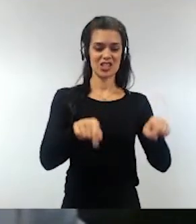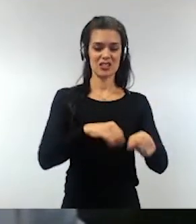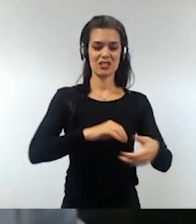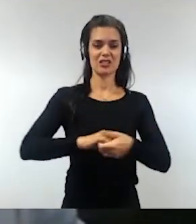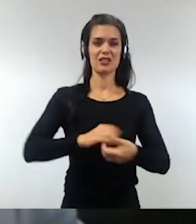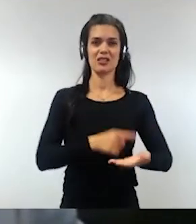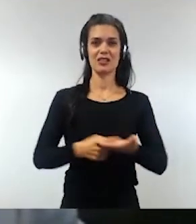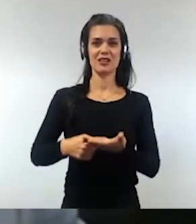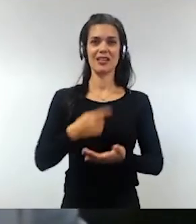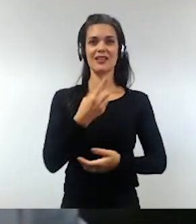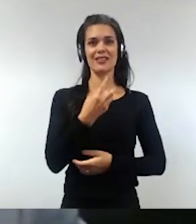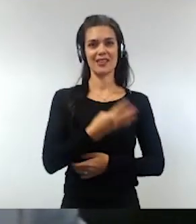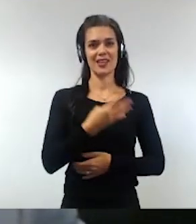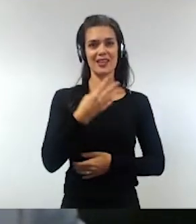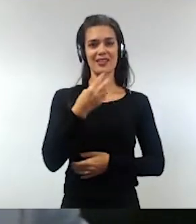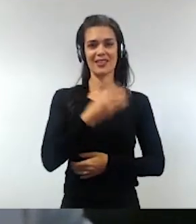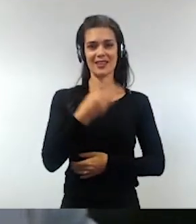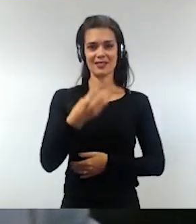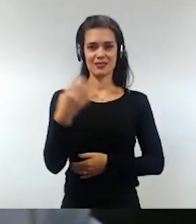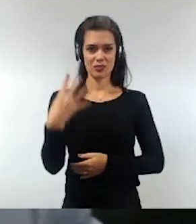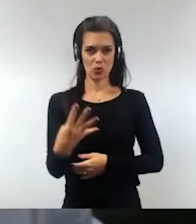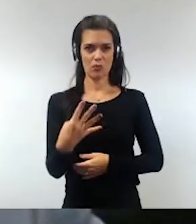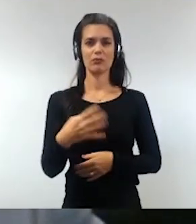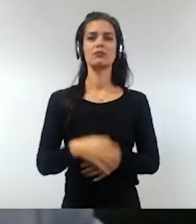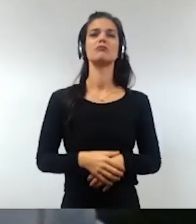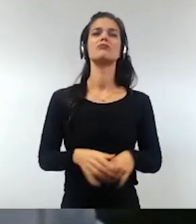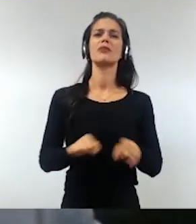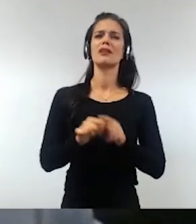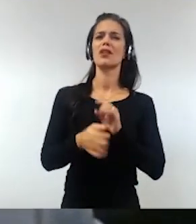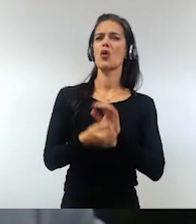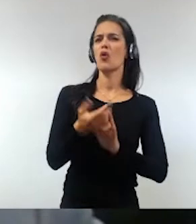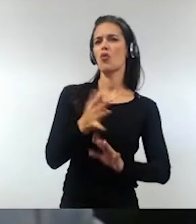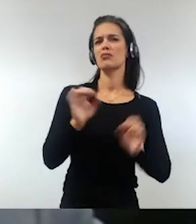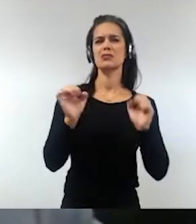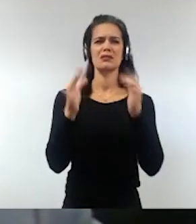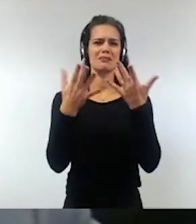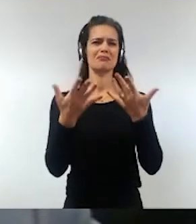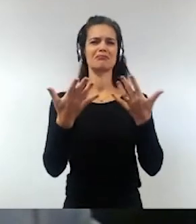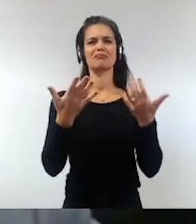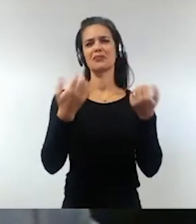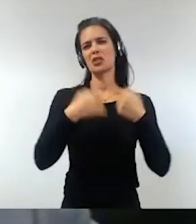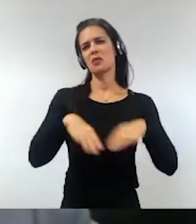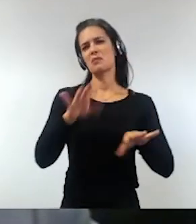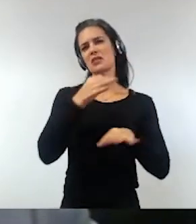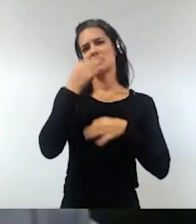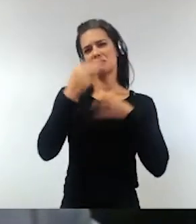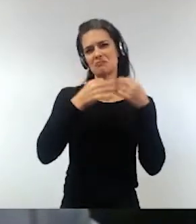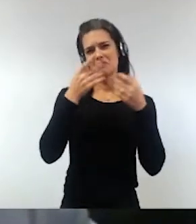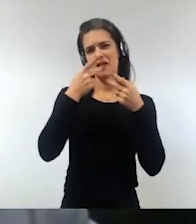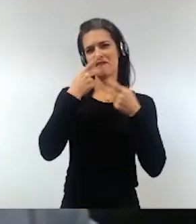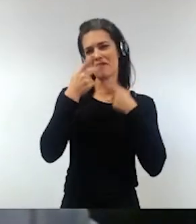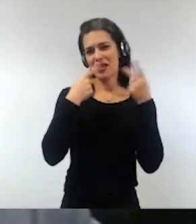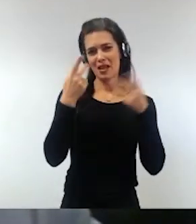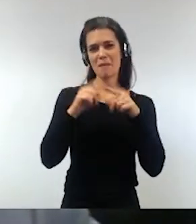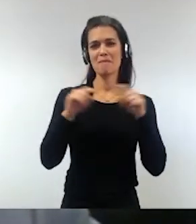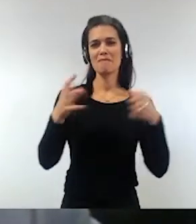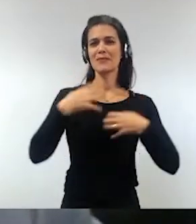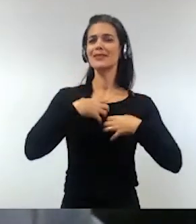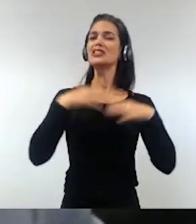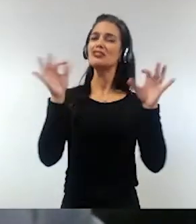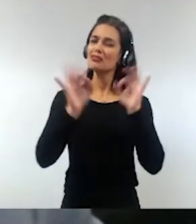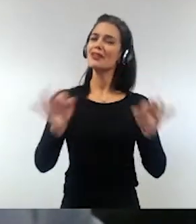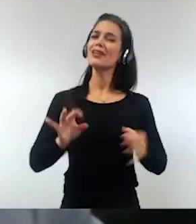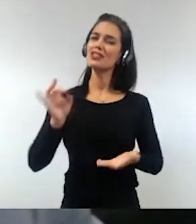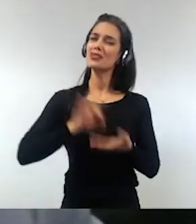no 334, e vários outros eventos que não vale ficar citando, mas que me deixa muito feliz,